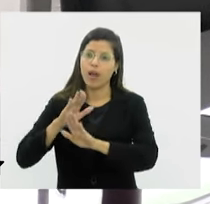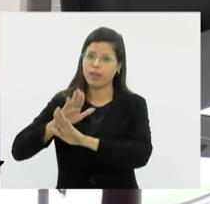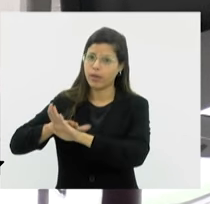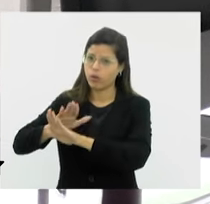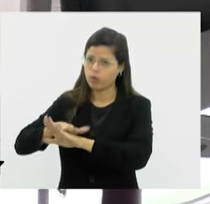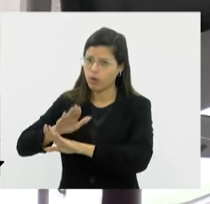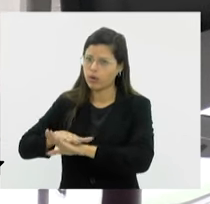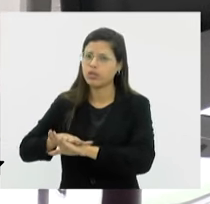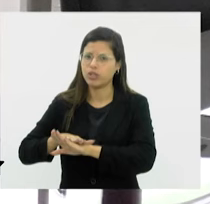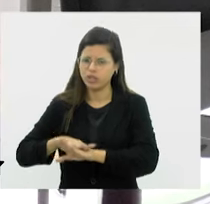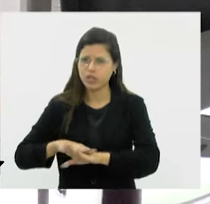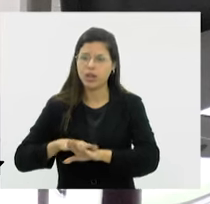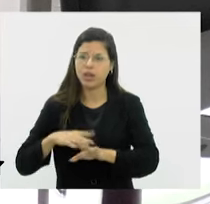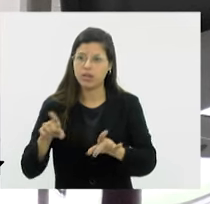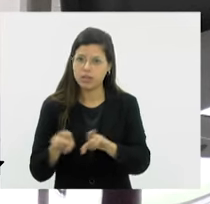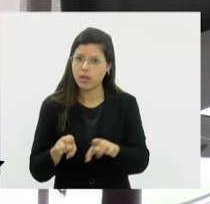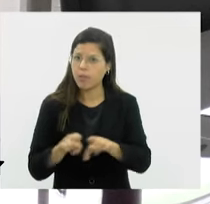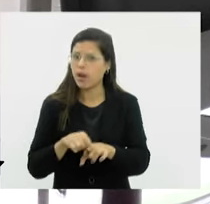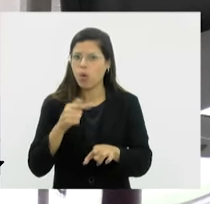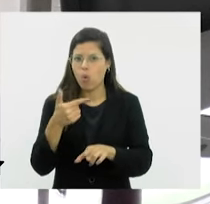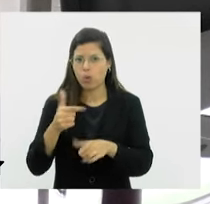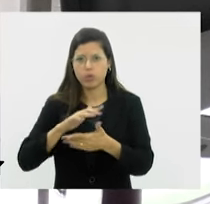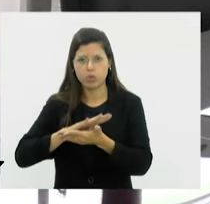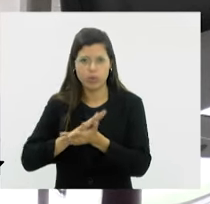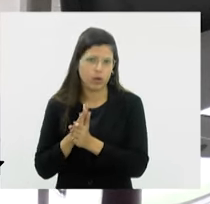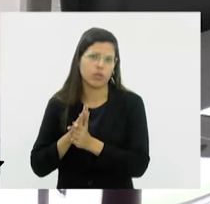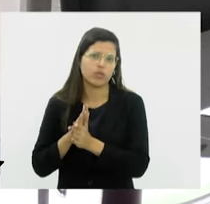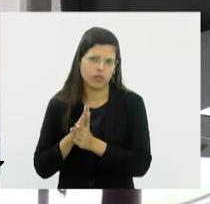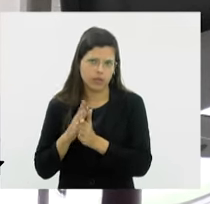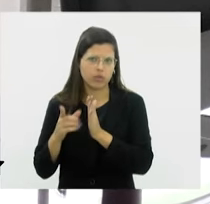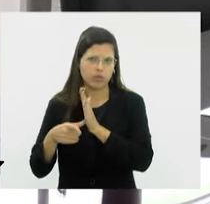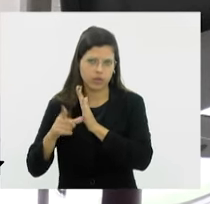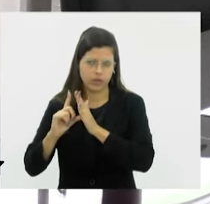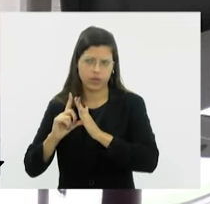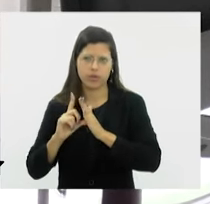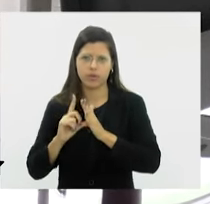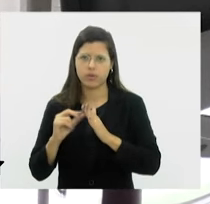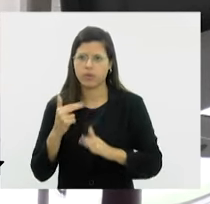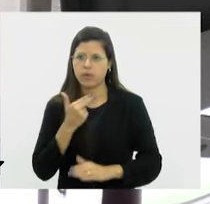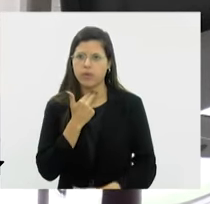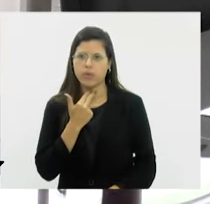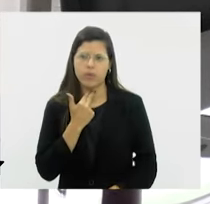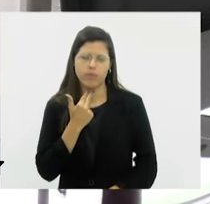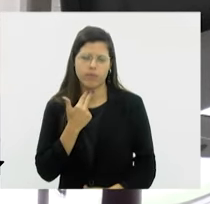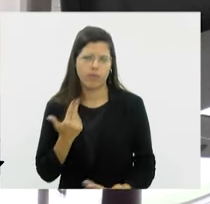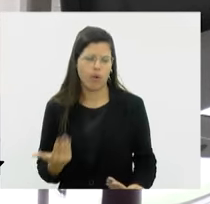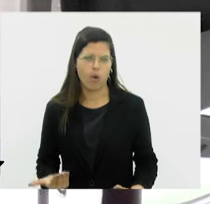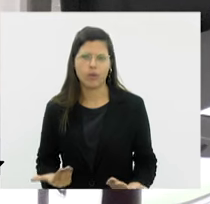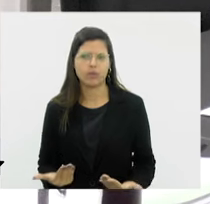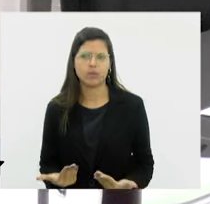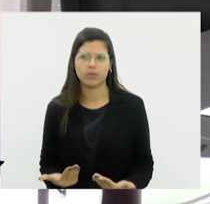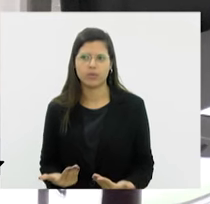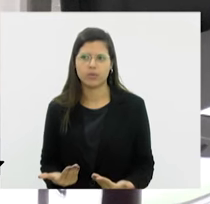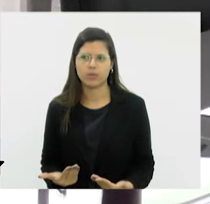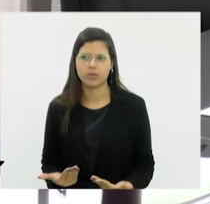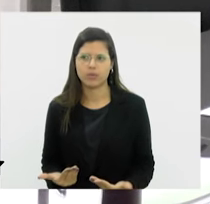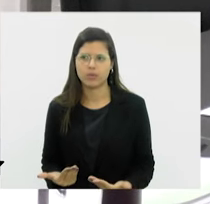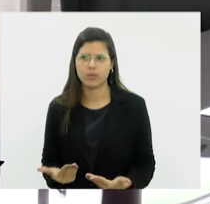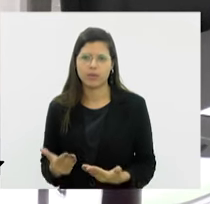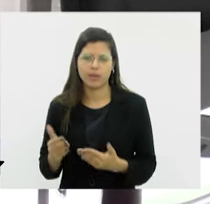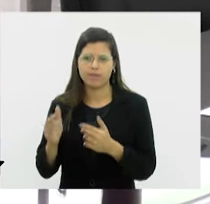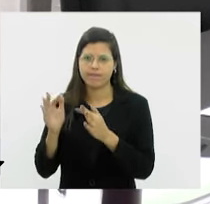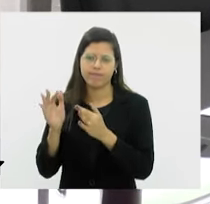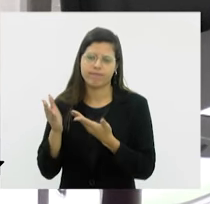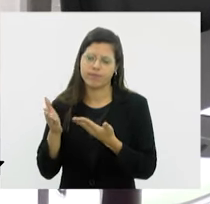mas em outros preconceitos estabelecidos anteriormente. Eu não posso deixar de ser fiel aqui ao meu